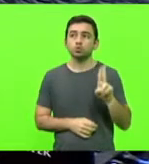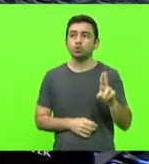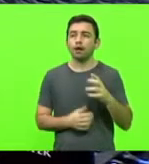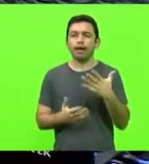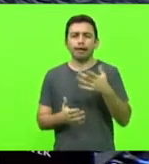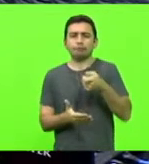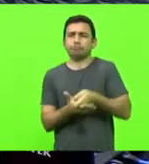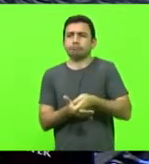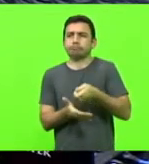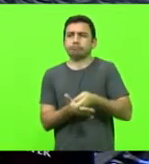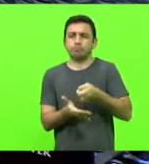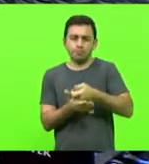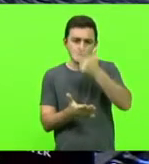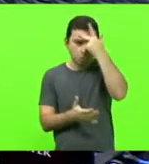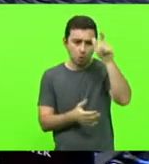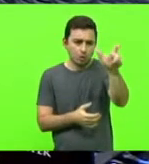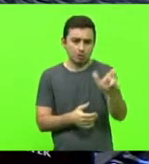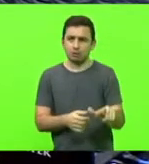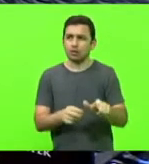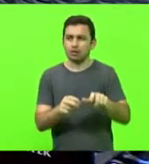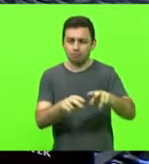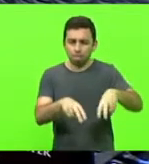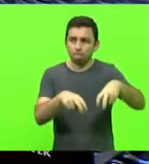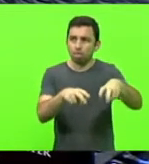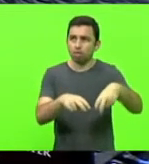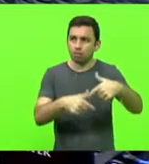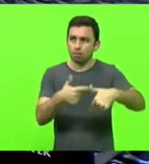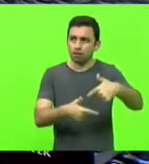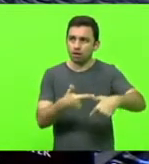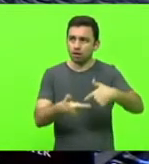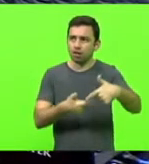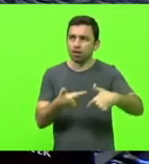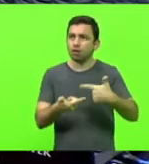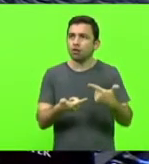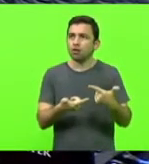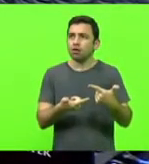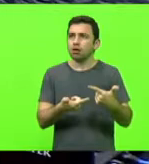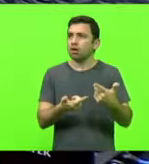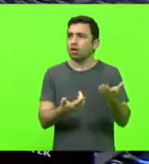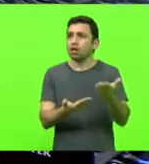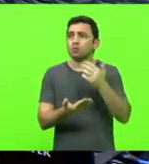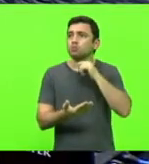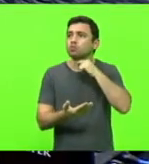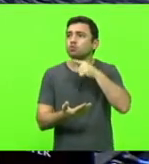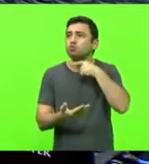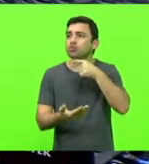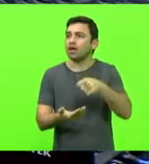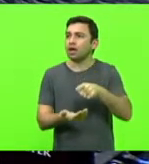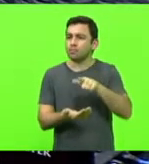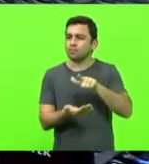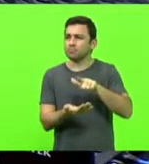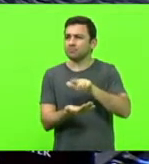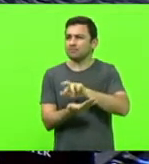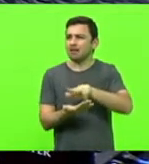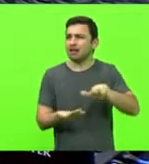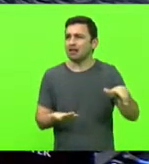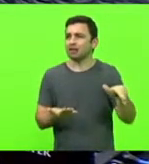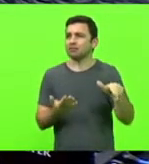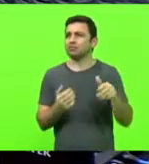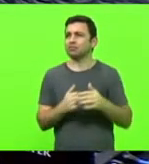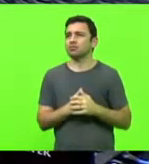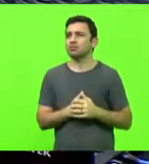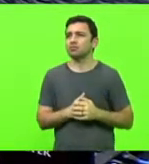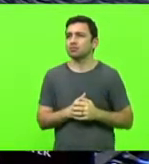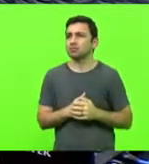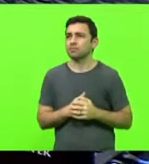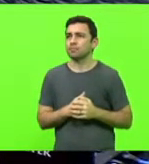exigindo de um produtor algo, de um microprodutor, algo que ele não vai ter como bancar, né?